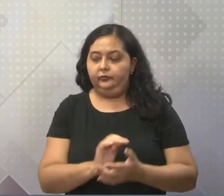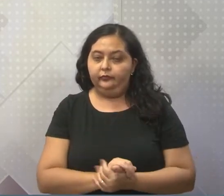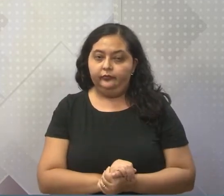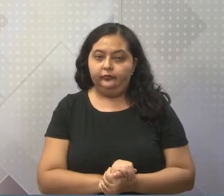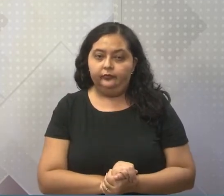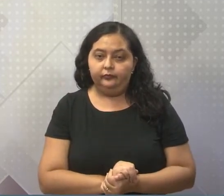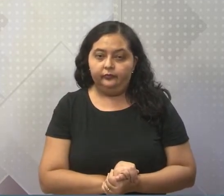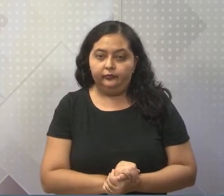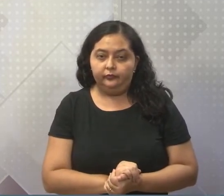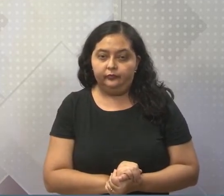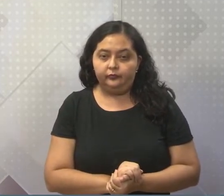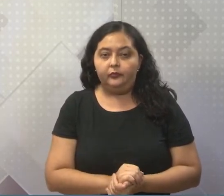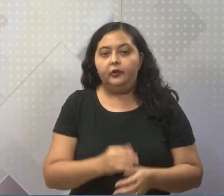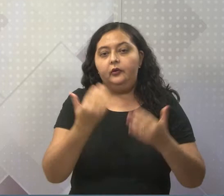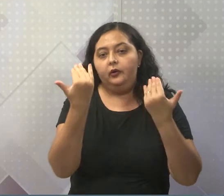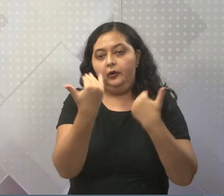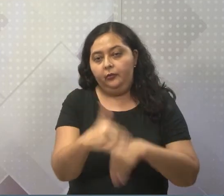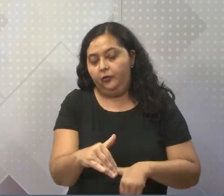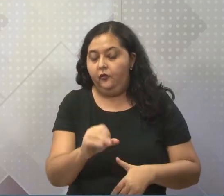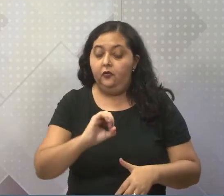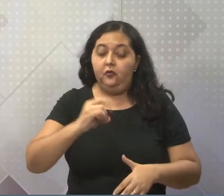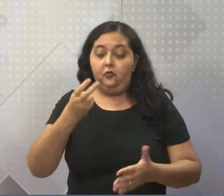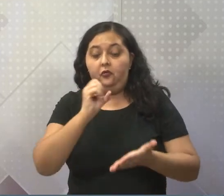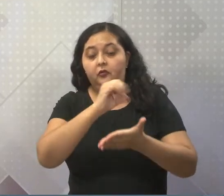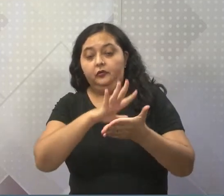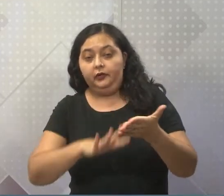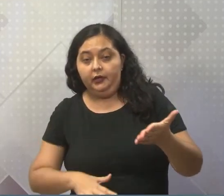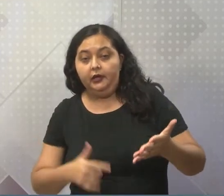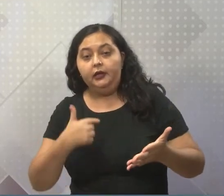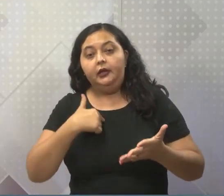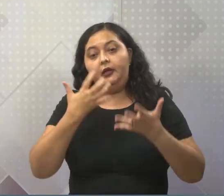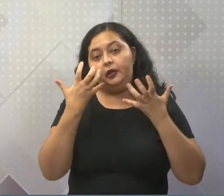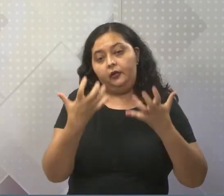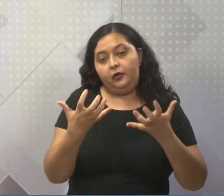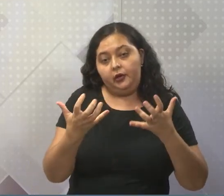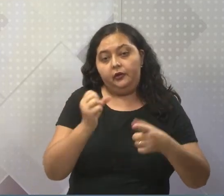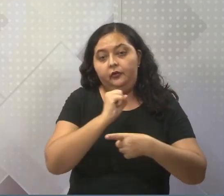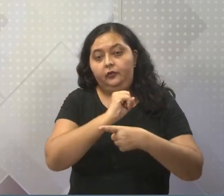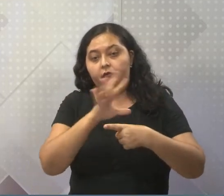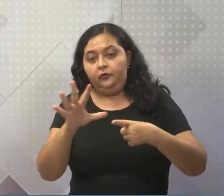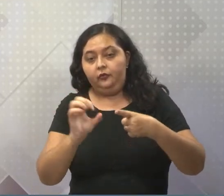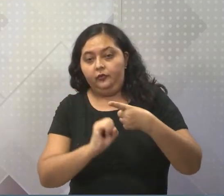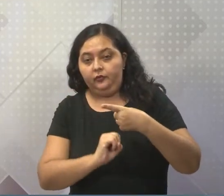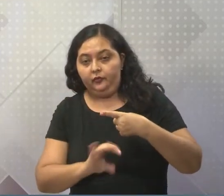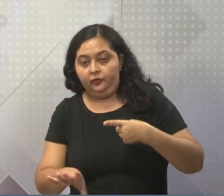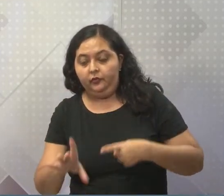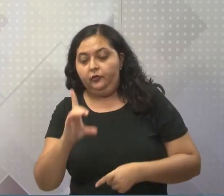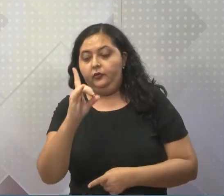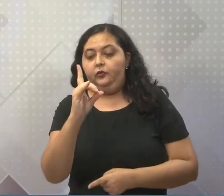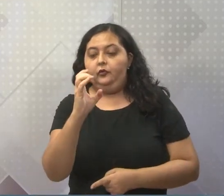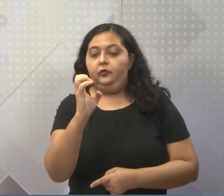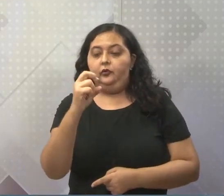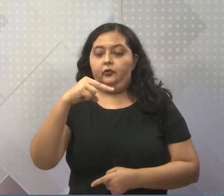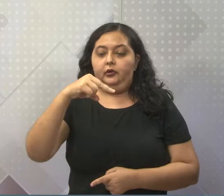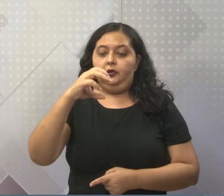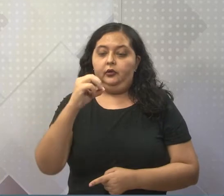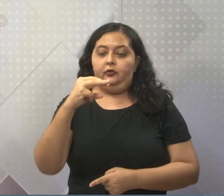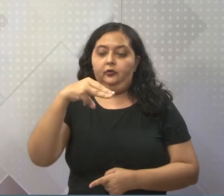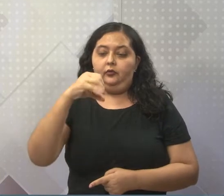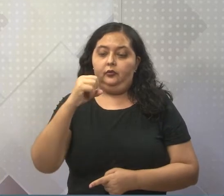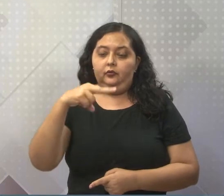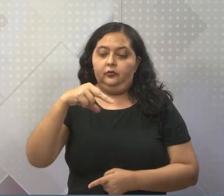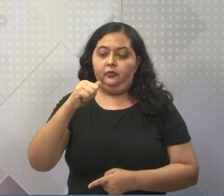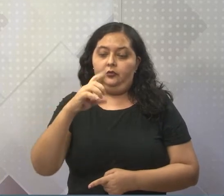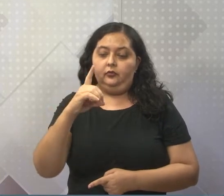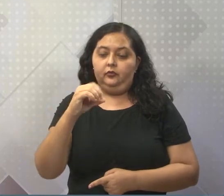e dissesse em uma prova ou em uma atividade: eu quero uma fração cujo denominador seja